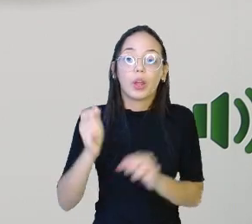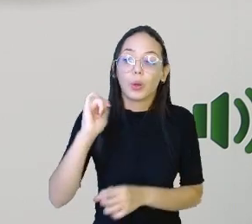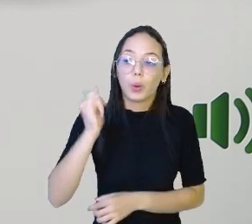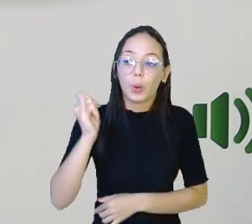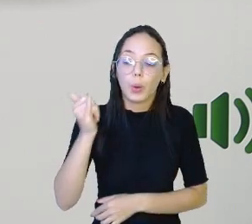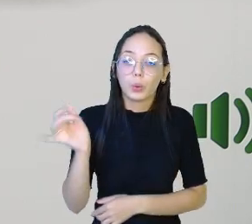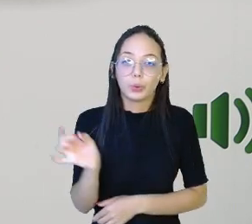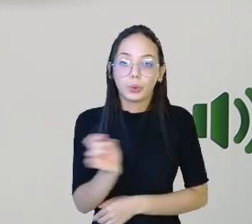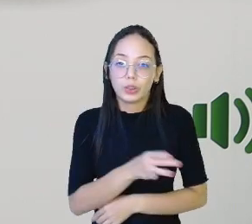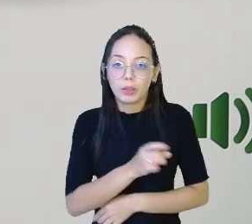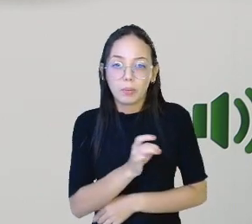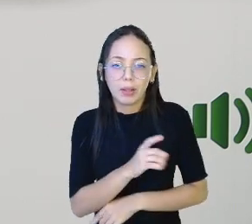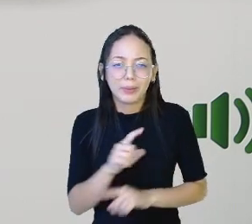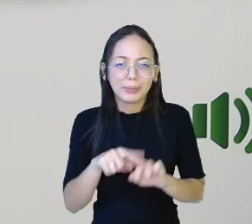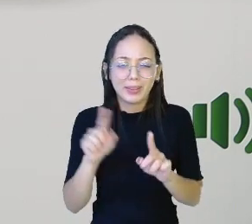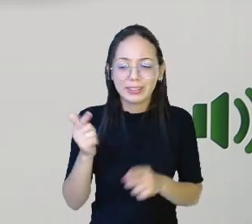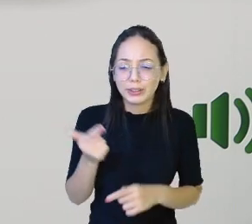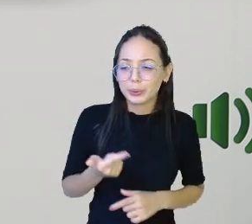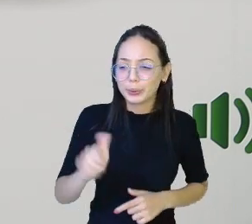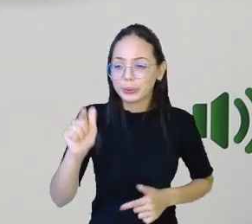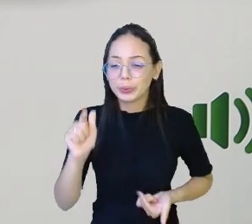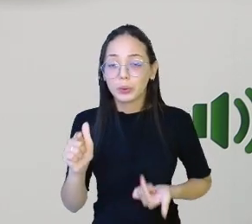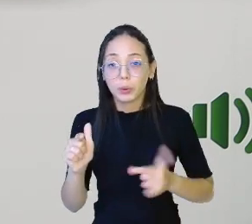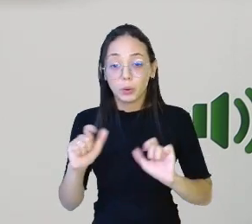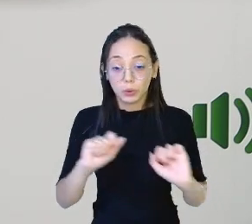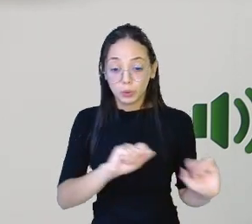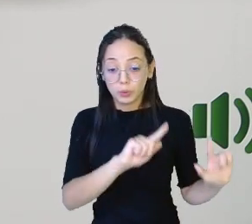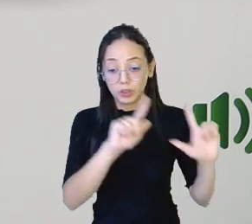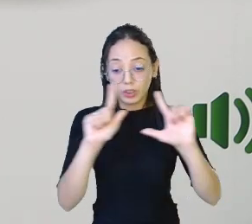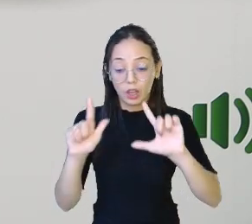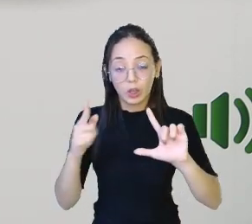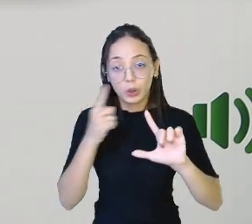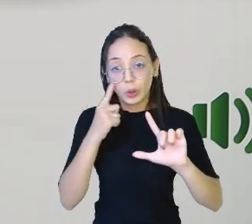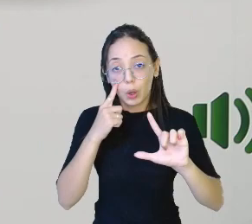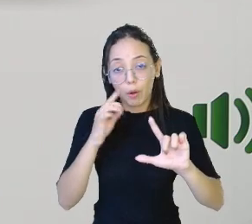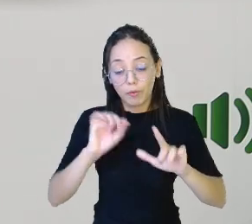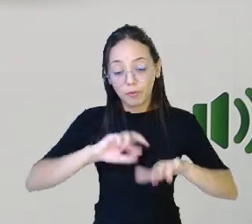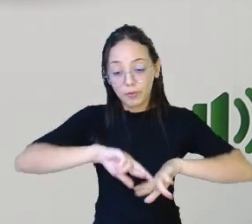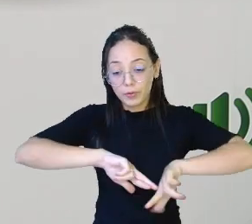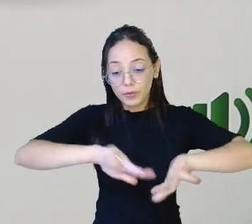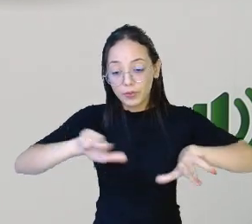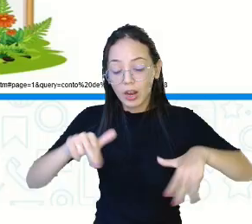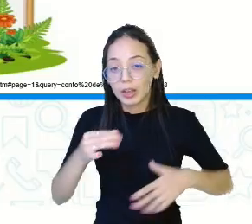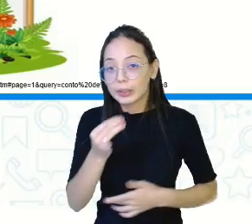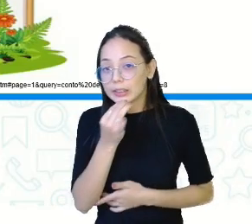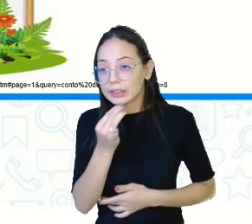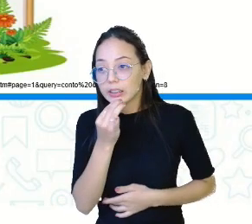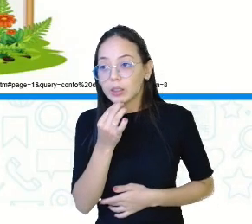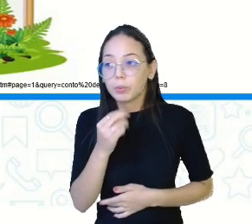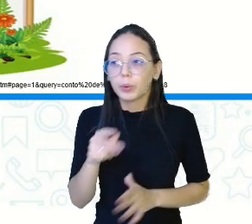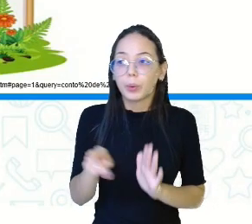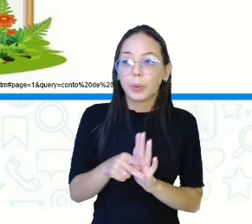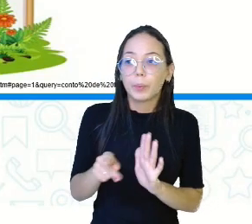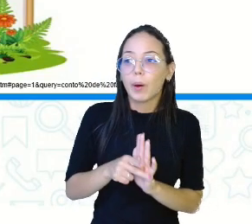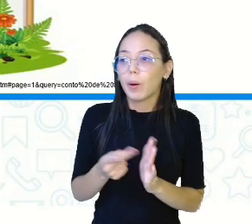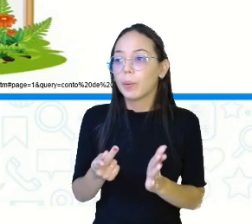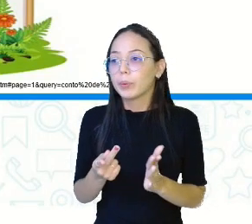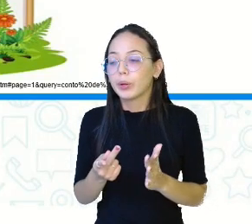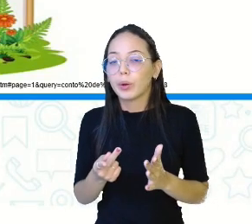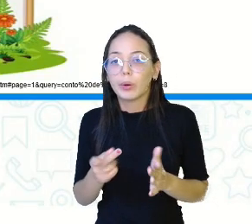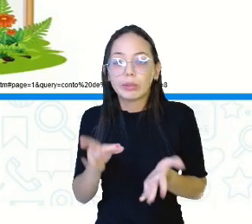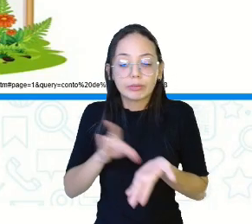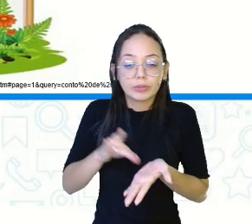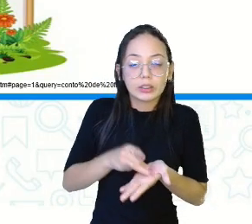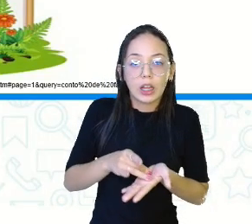assombração, mas tem muitos outros. E tem aí no slide vários exemplos, ó. Contos realistas, populares, fantásticos,